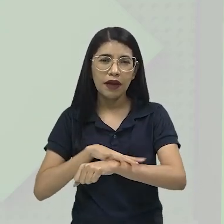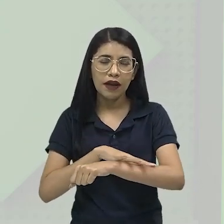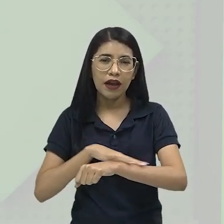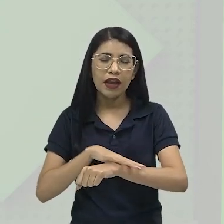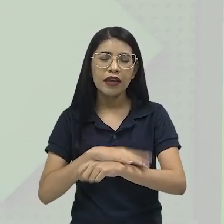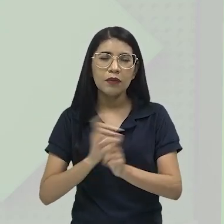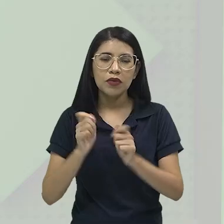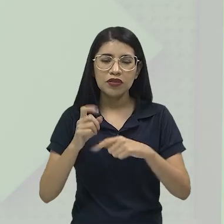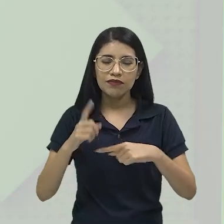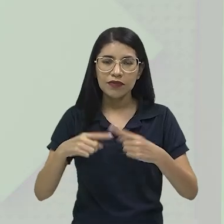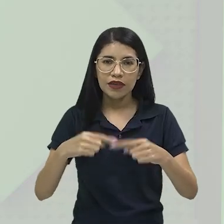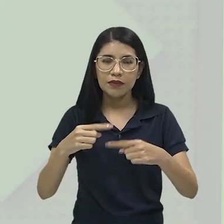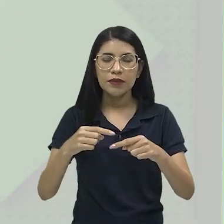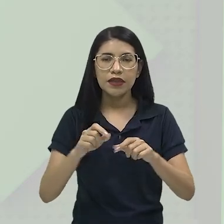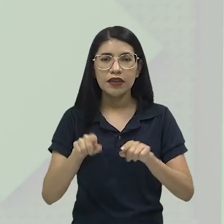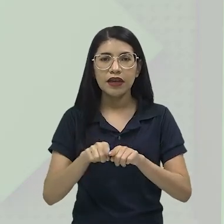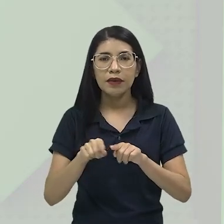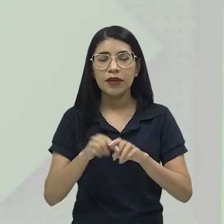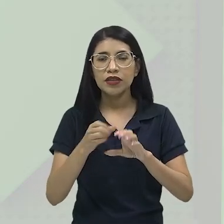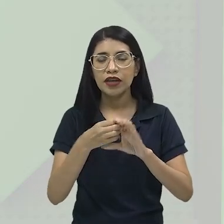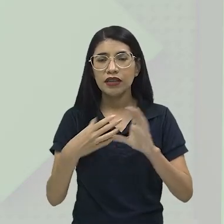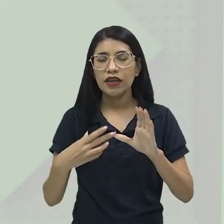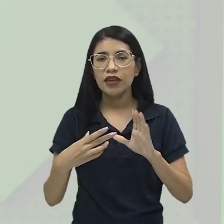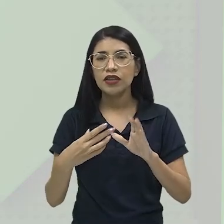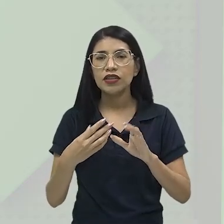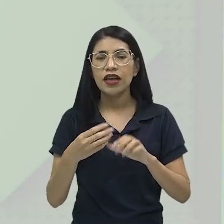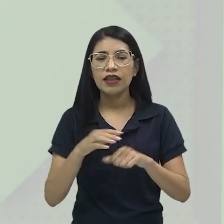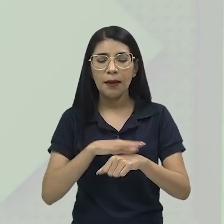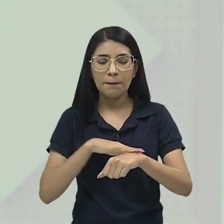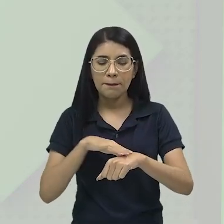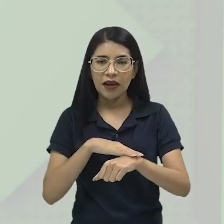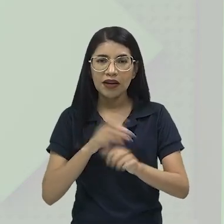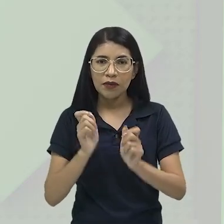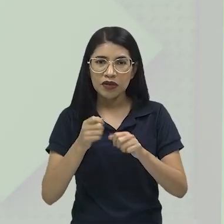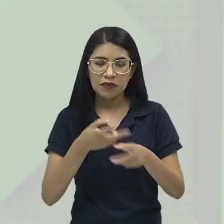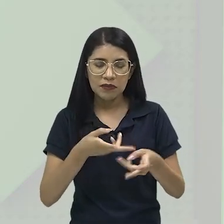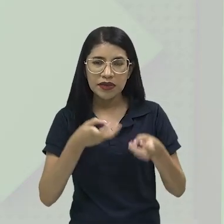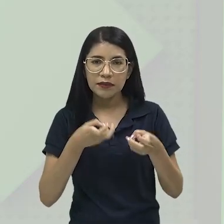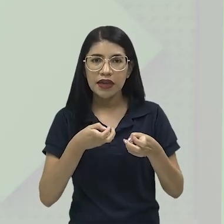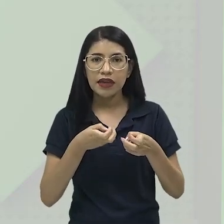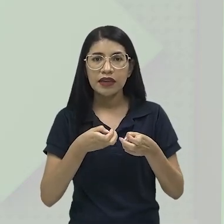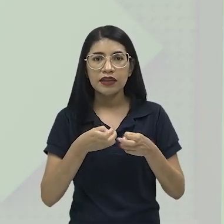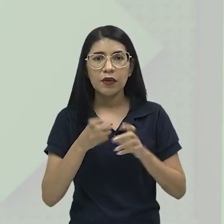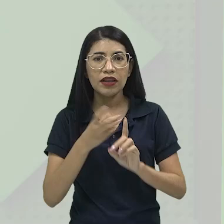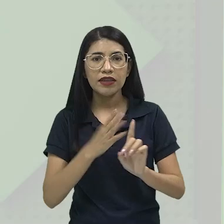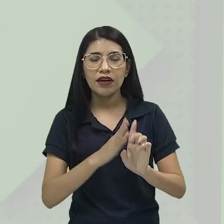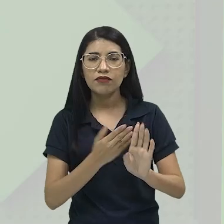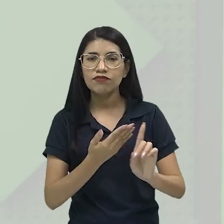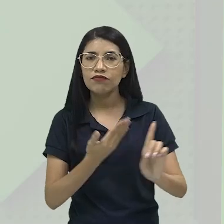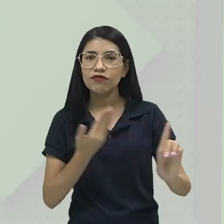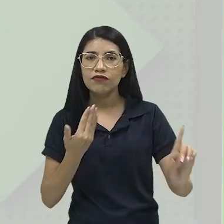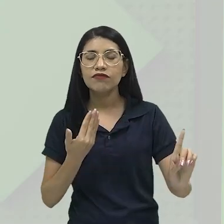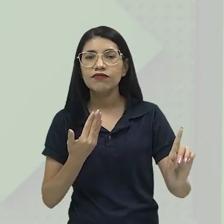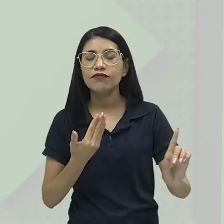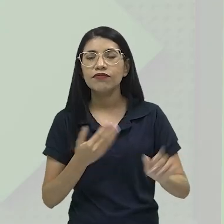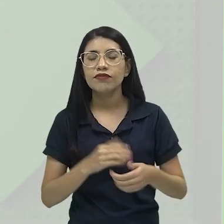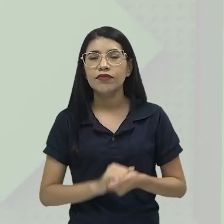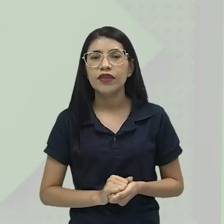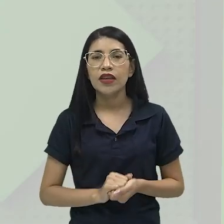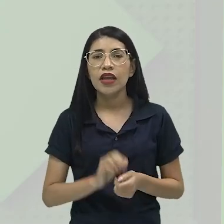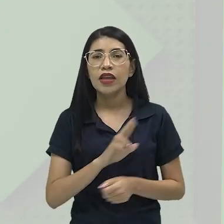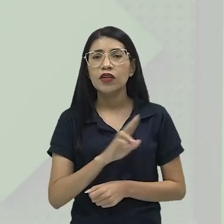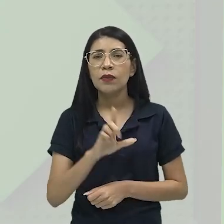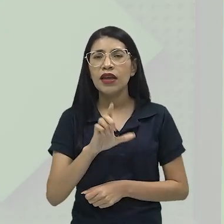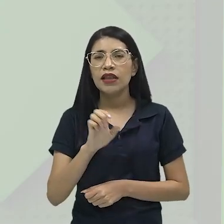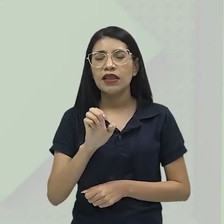transmissível, mas que tinha características na pele, elas eram afastadas e classificadas como